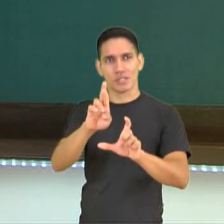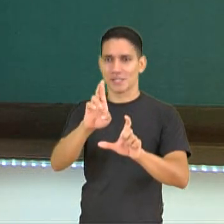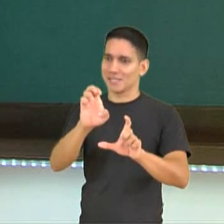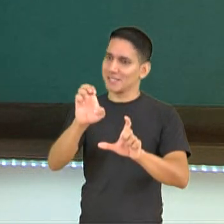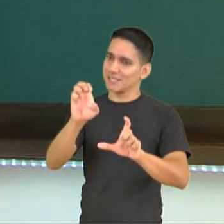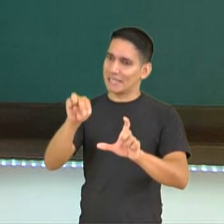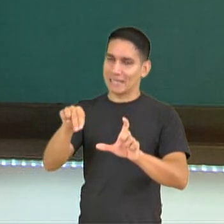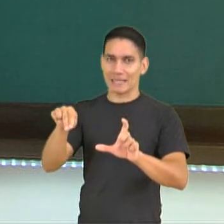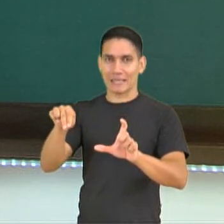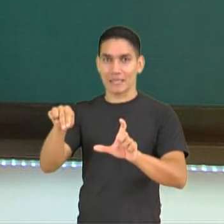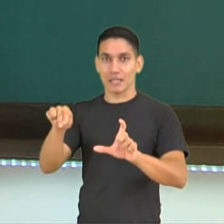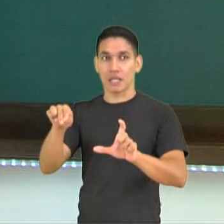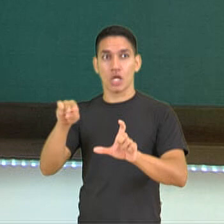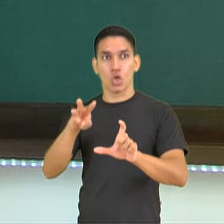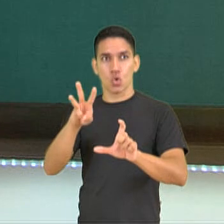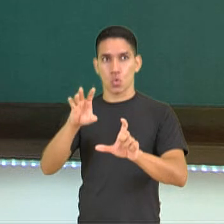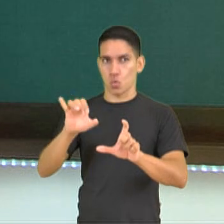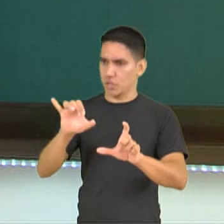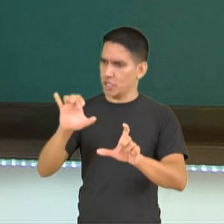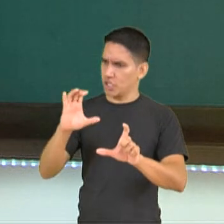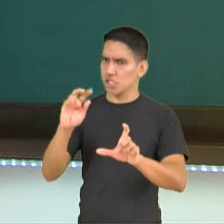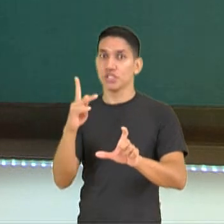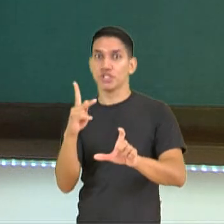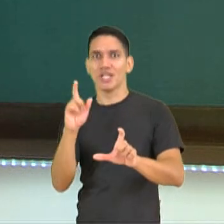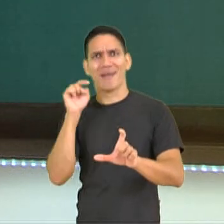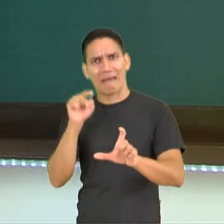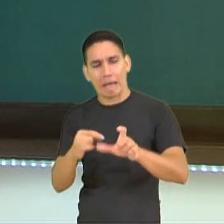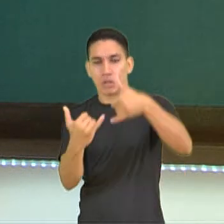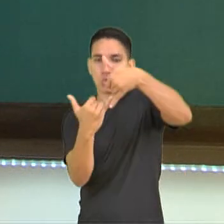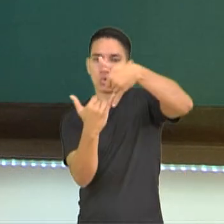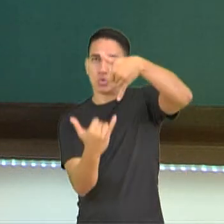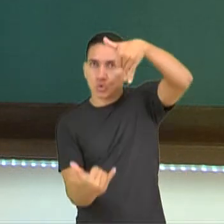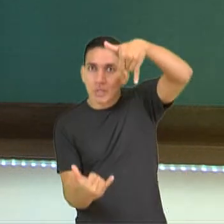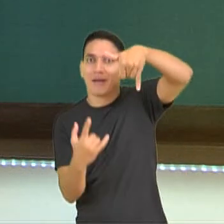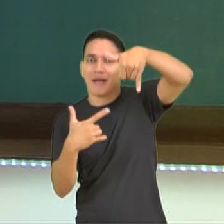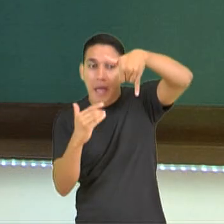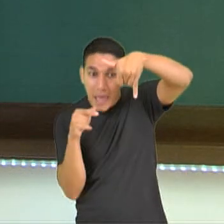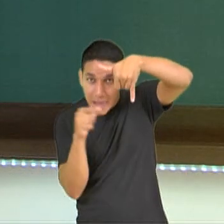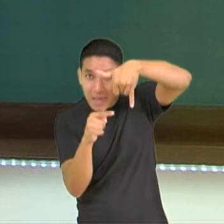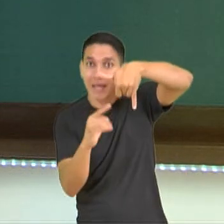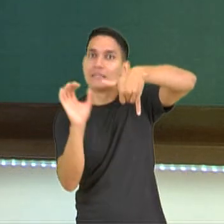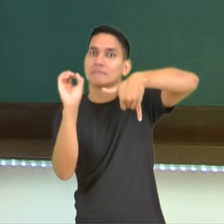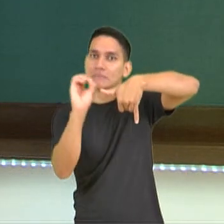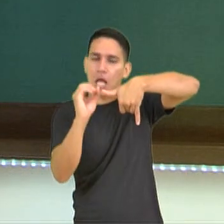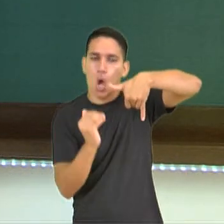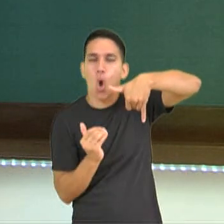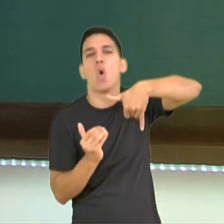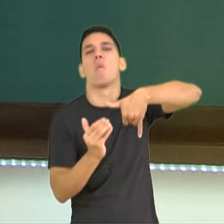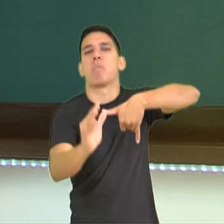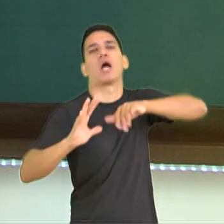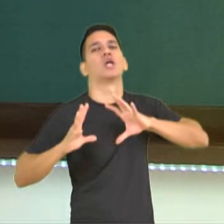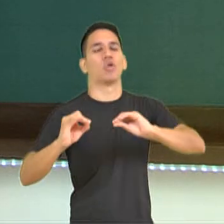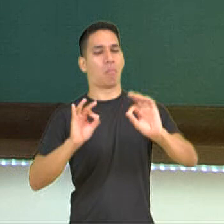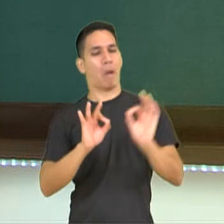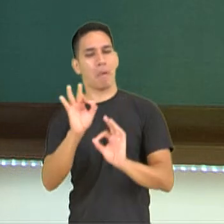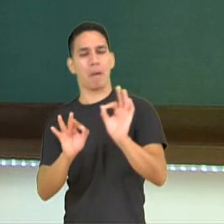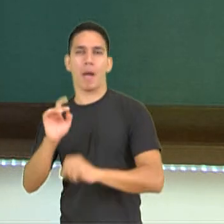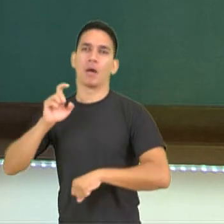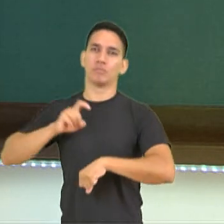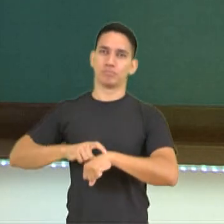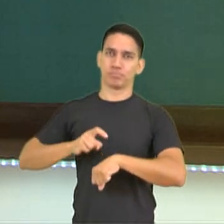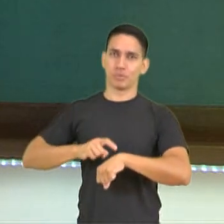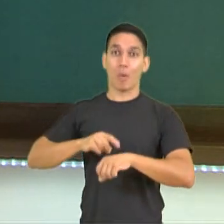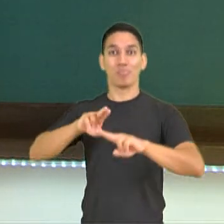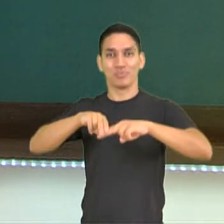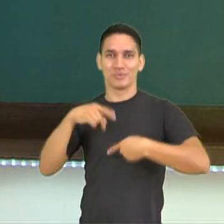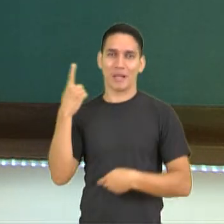É a partir do meridiano de Greenwich que foi feita toda a organização das horas no mundo, certo? Por isso que ele é considerado ali o